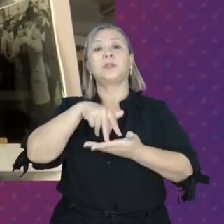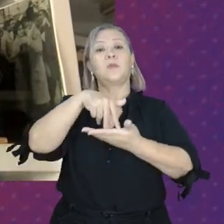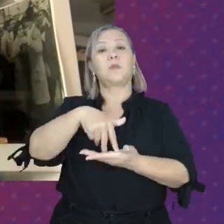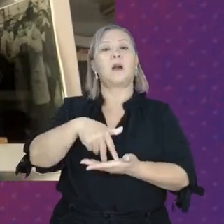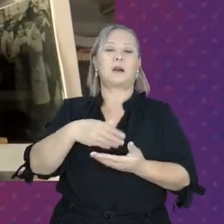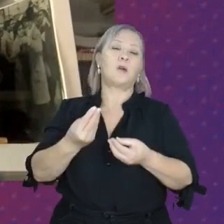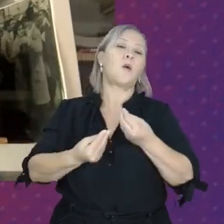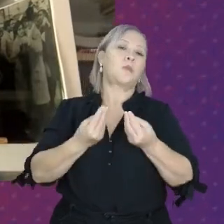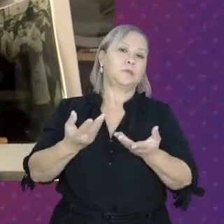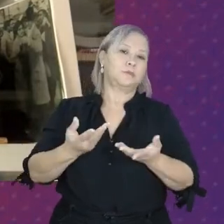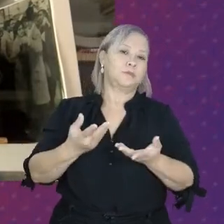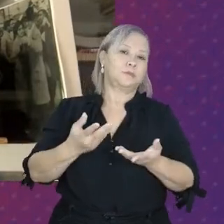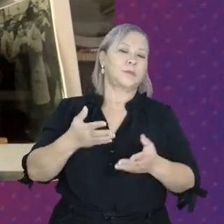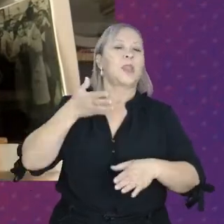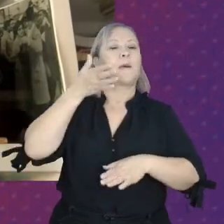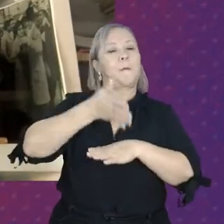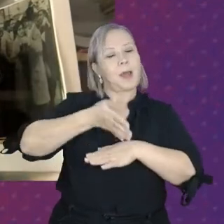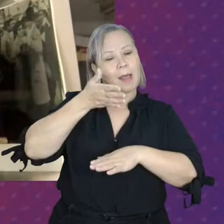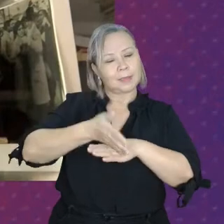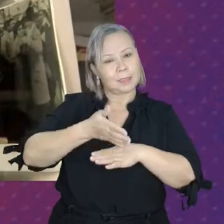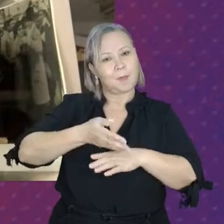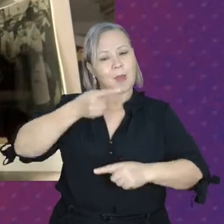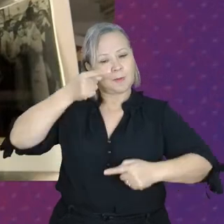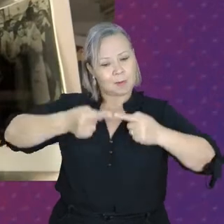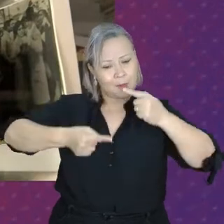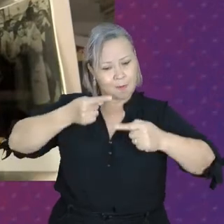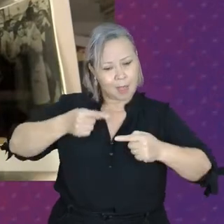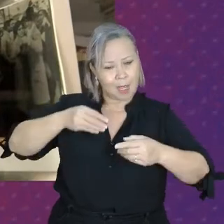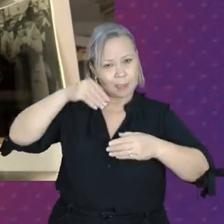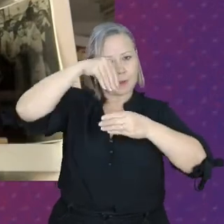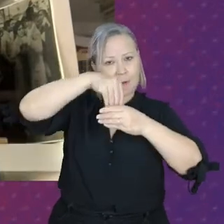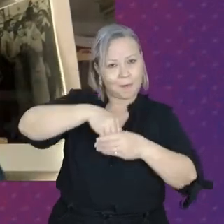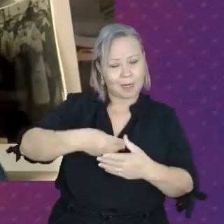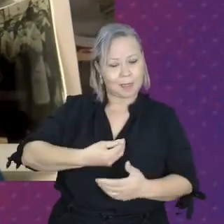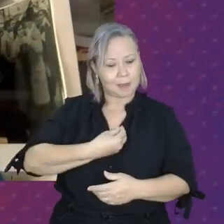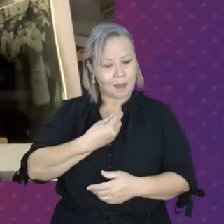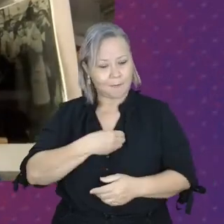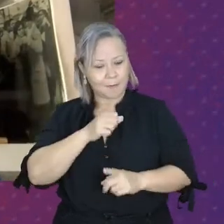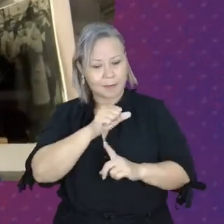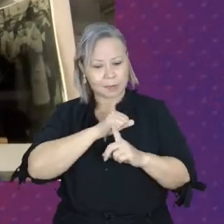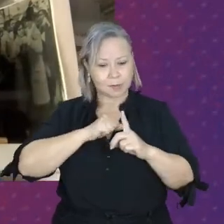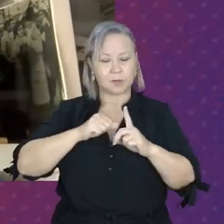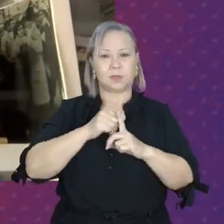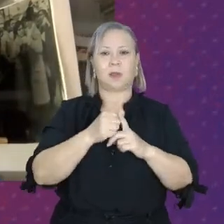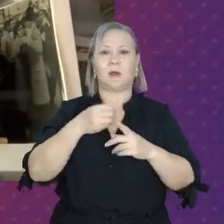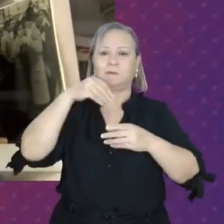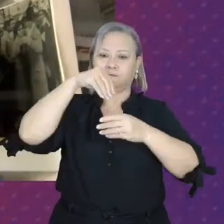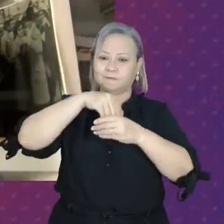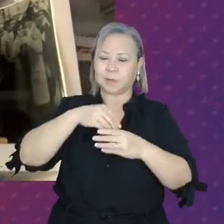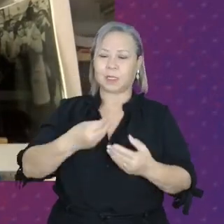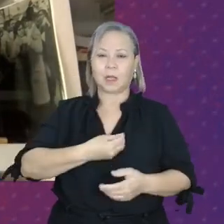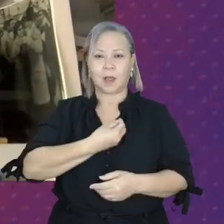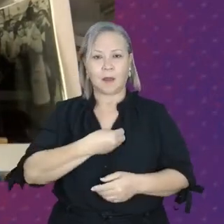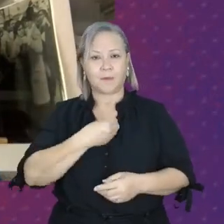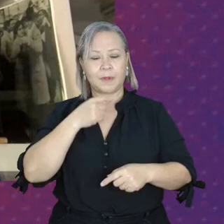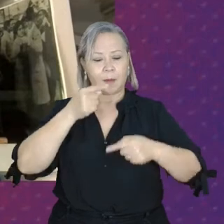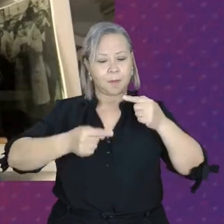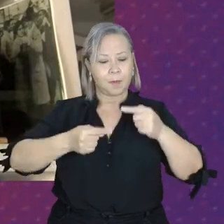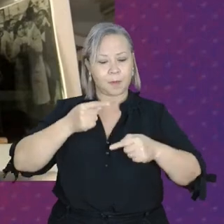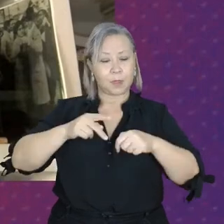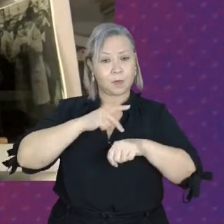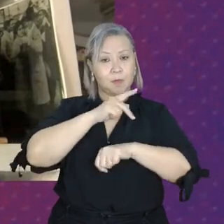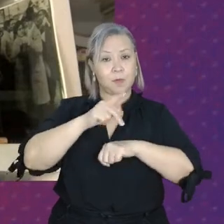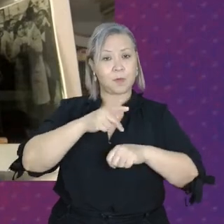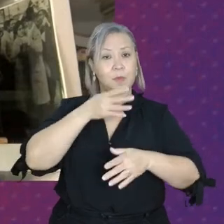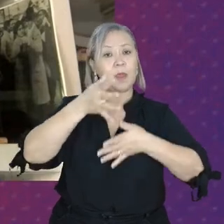debates, se formando, interferindo na vida social, interferindo na vida política do país,